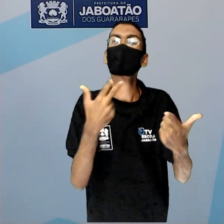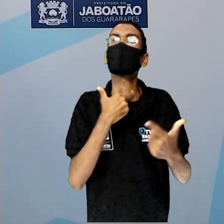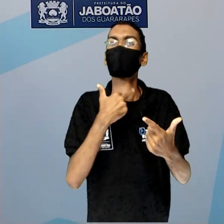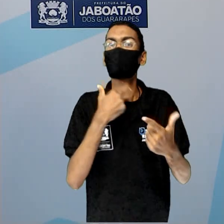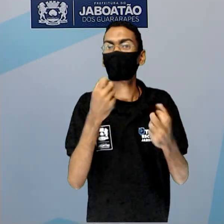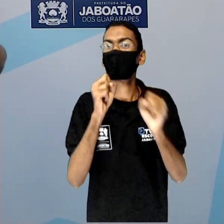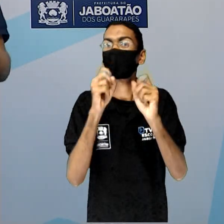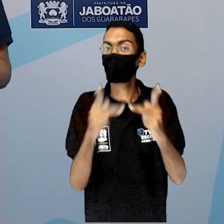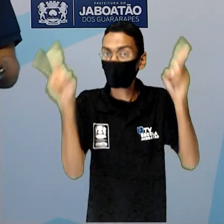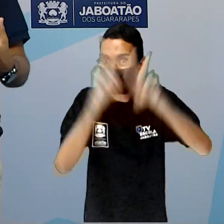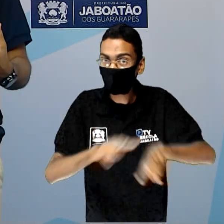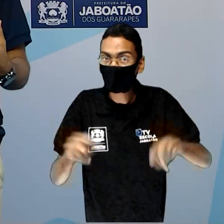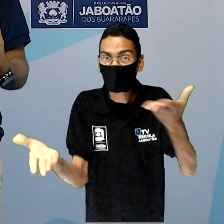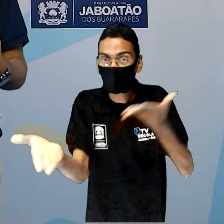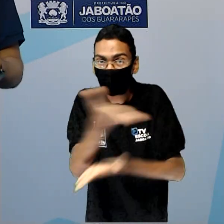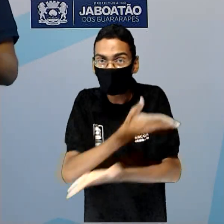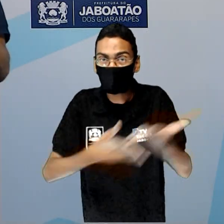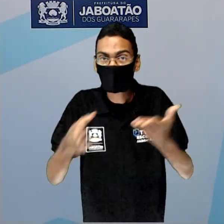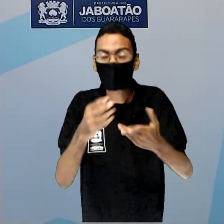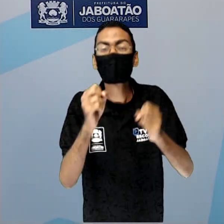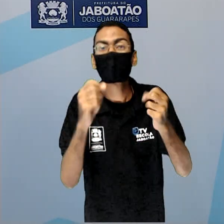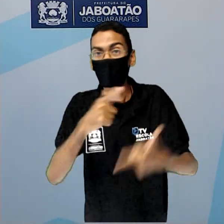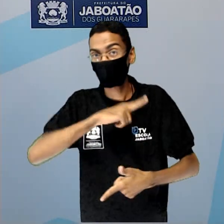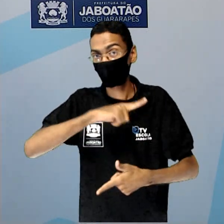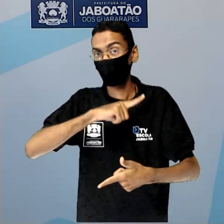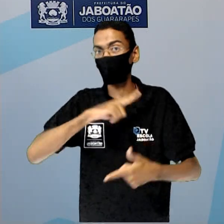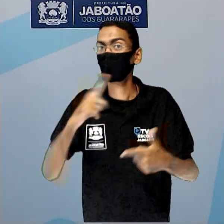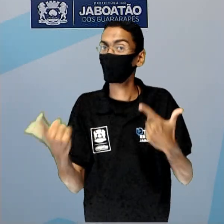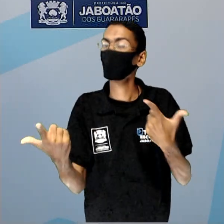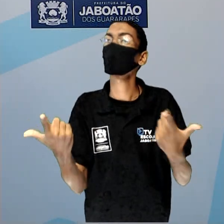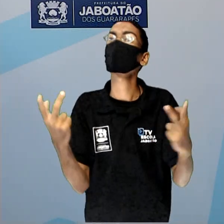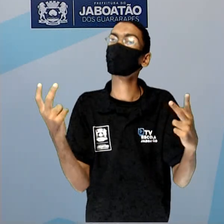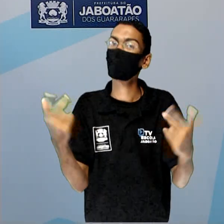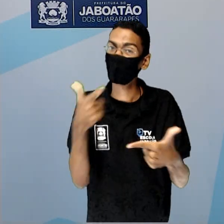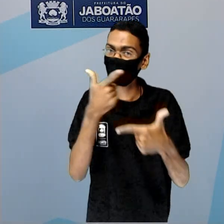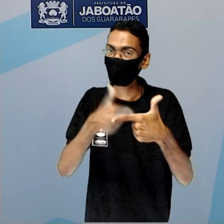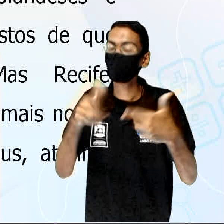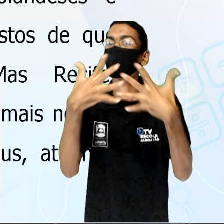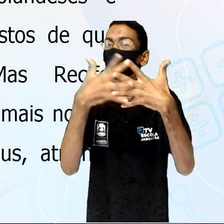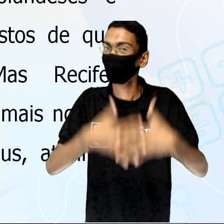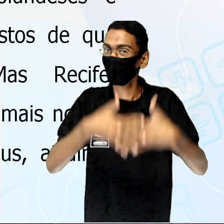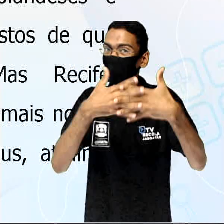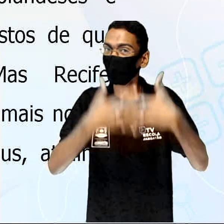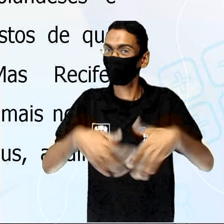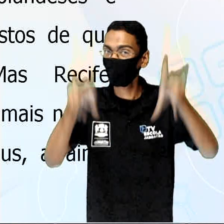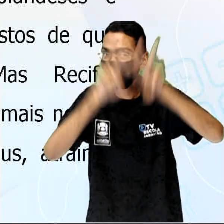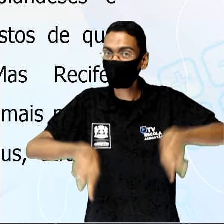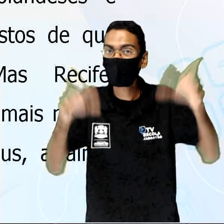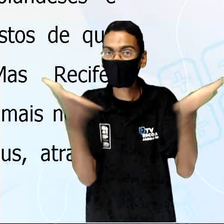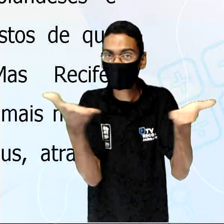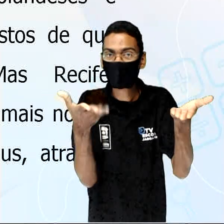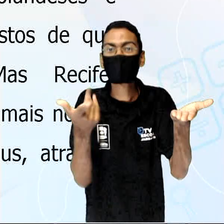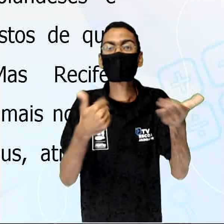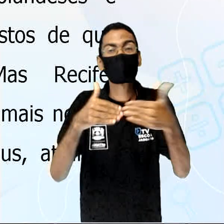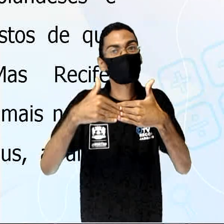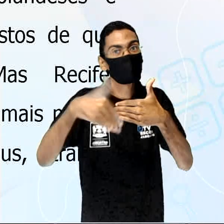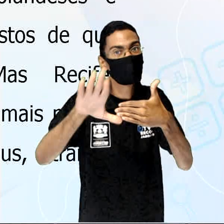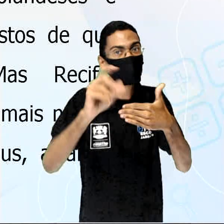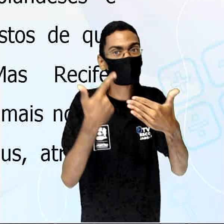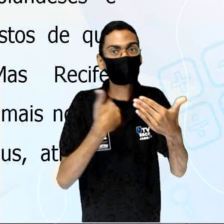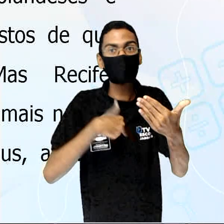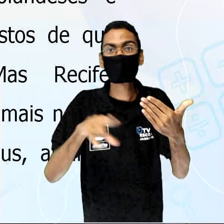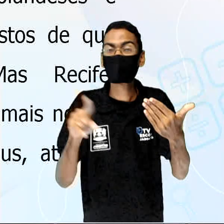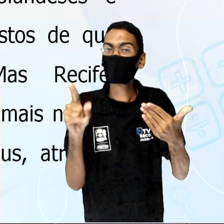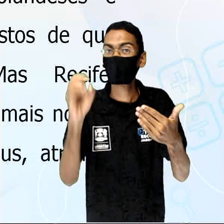a gente vê que essa relação tinha tudo para dar confusão, não tinha? Vamos ver. Olha só, além disso, foram os residentes de Olinda